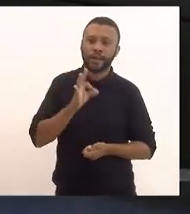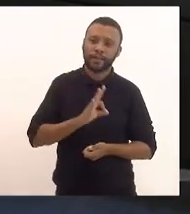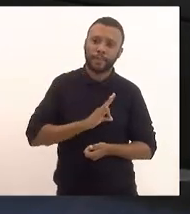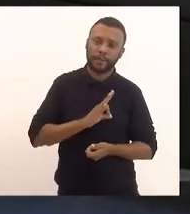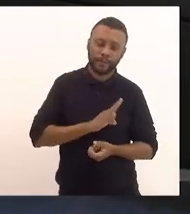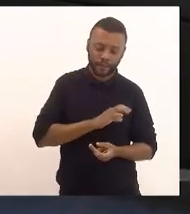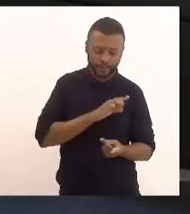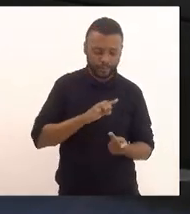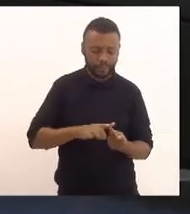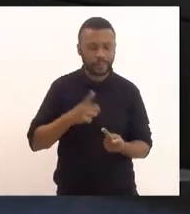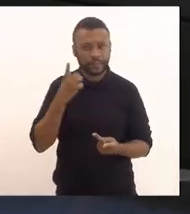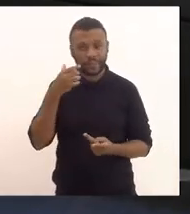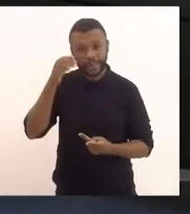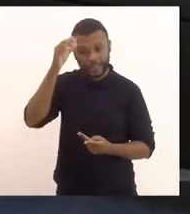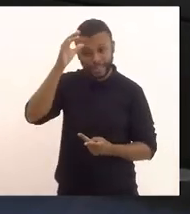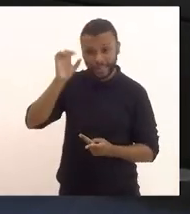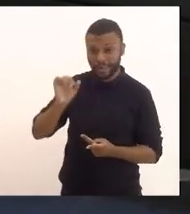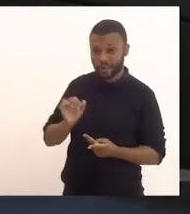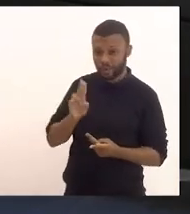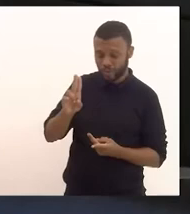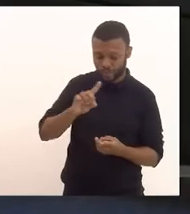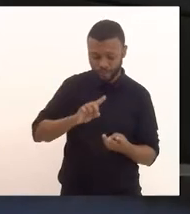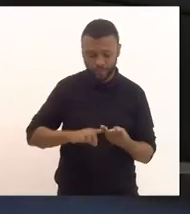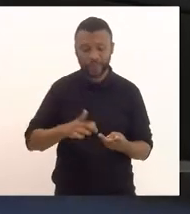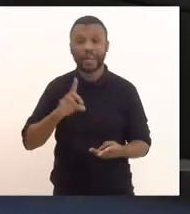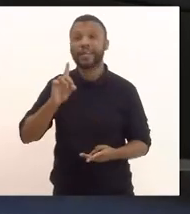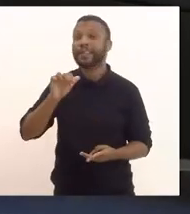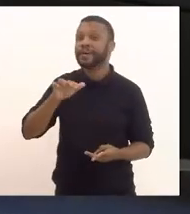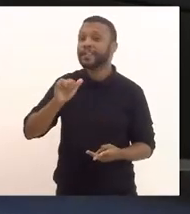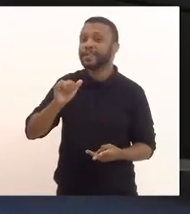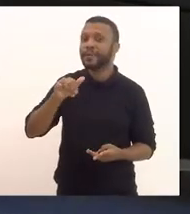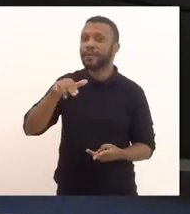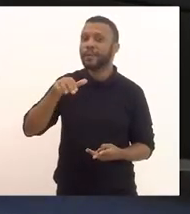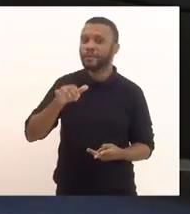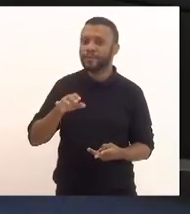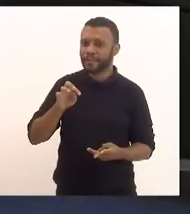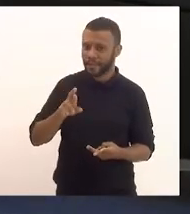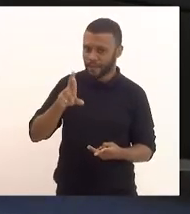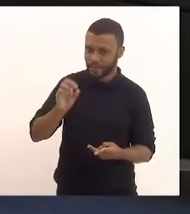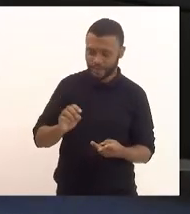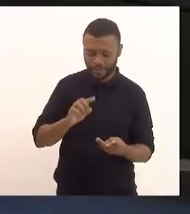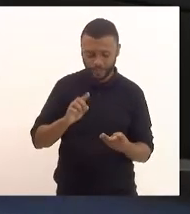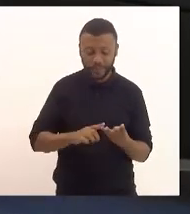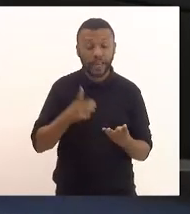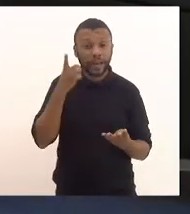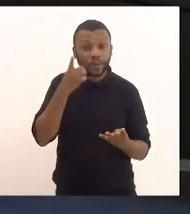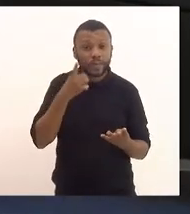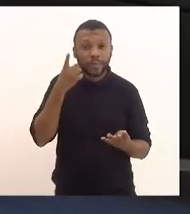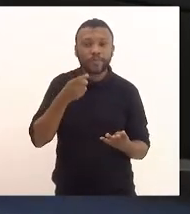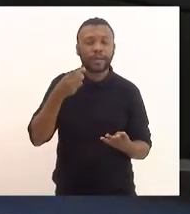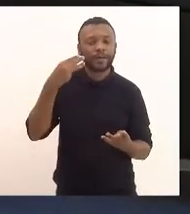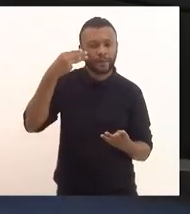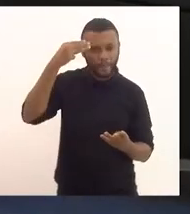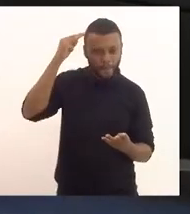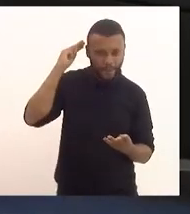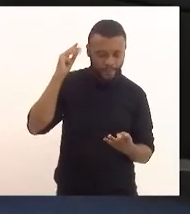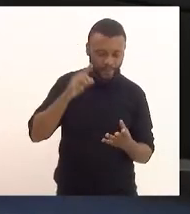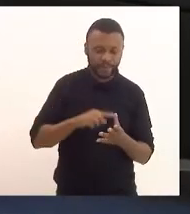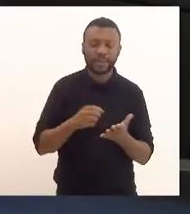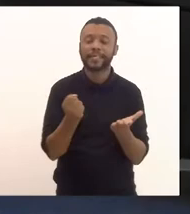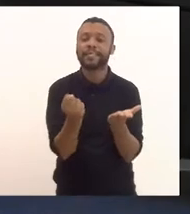Rocha deputada tia Azul deputada Dani Monteiro e os deputados Marcos Pacheco